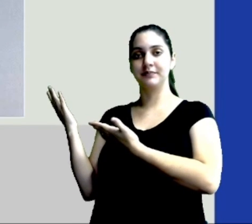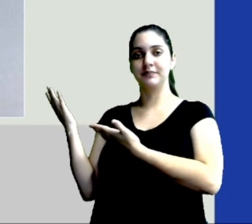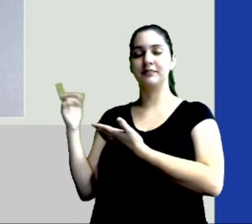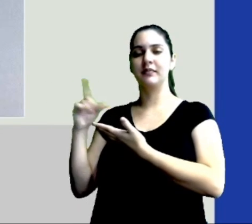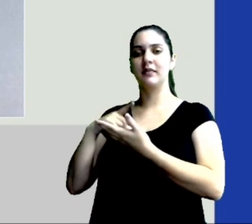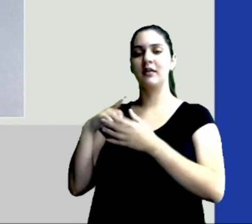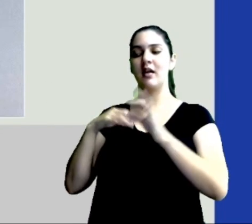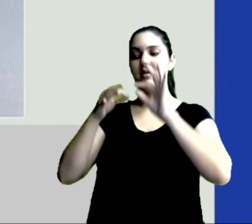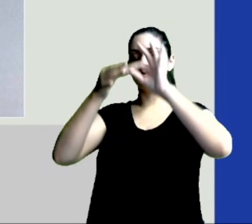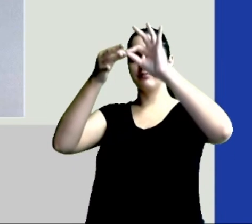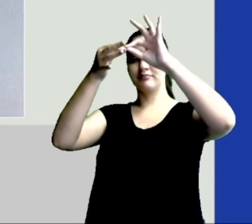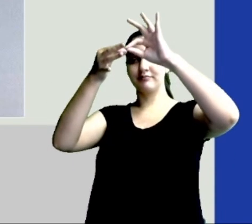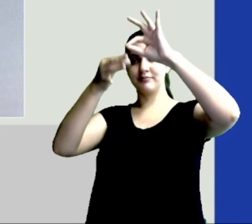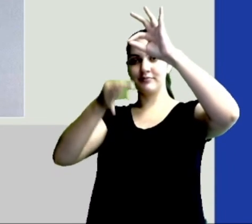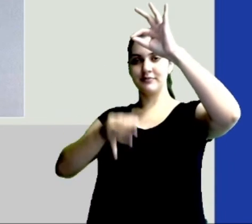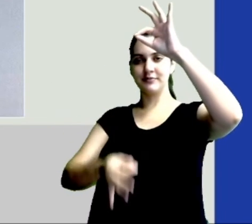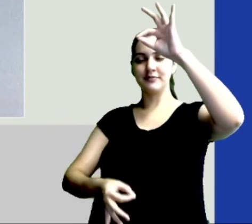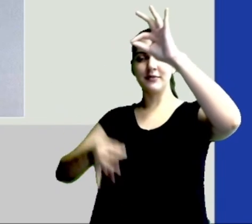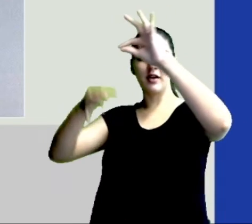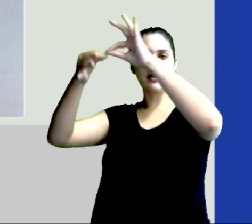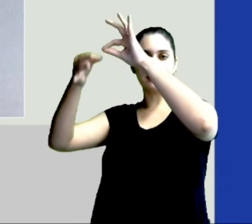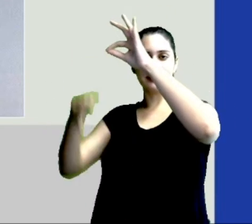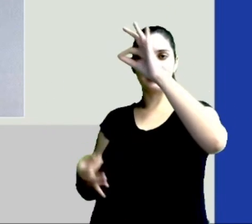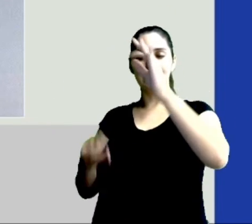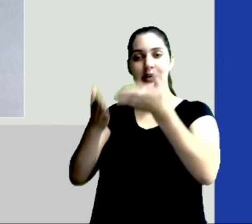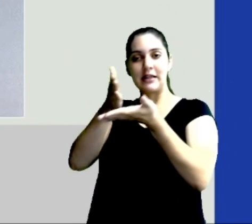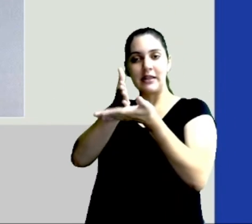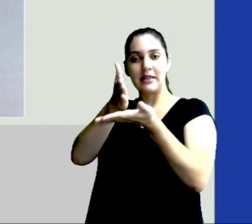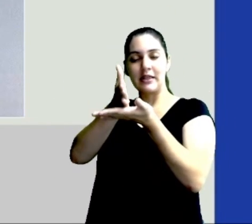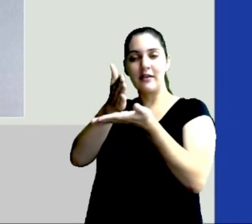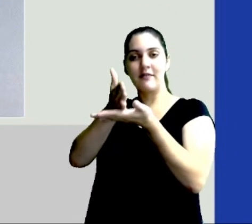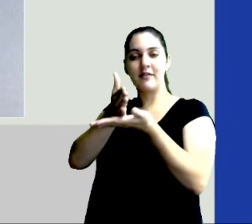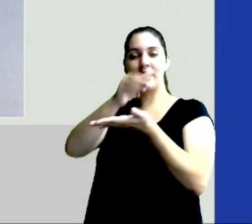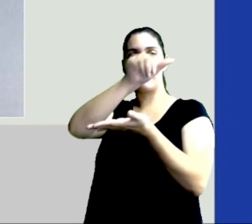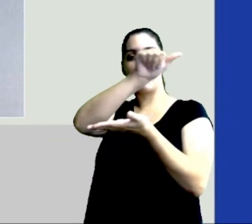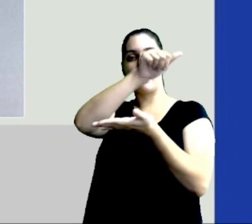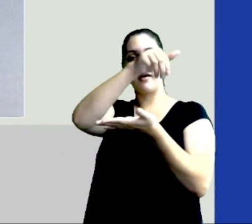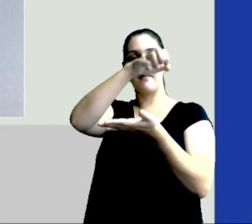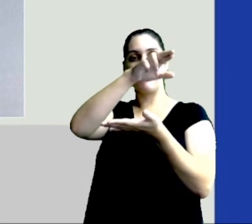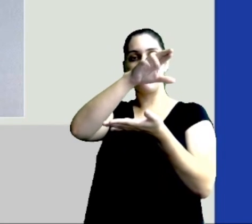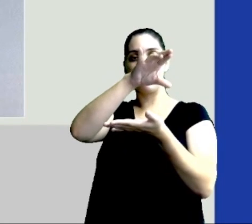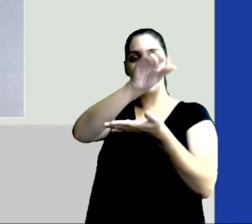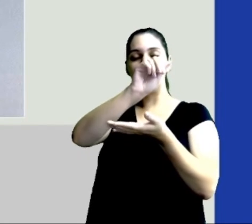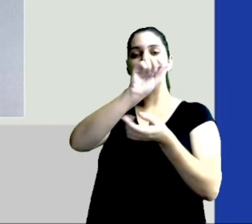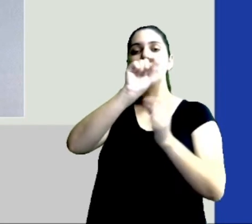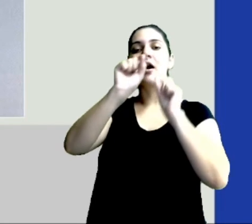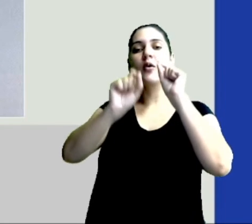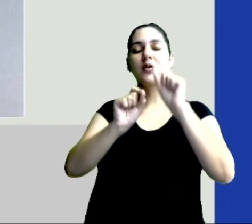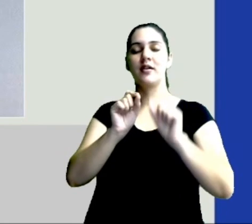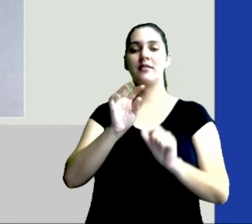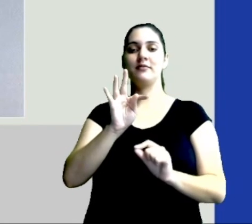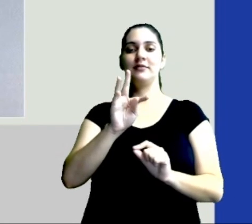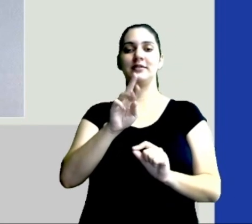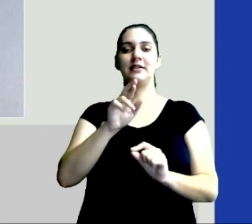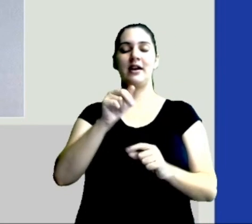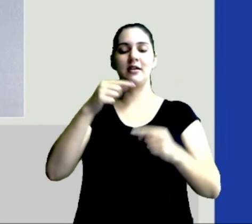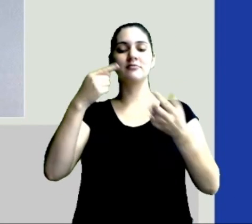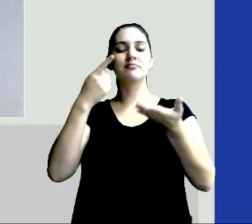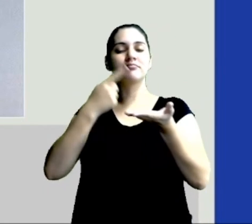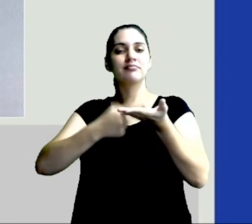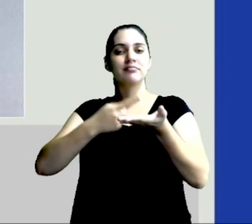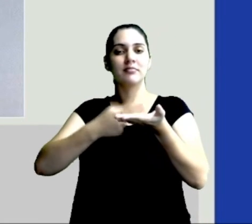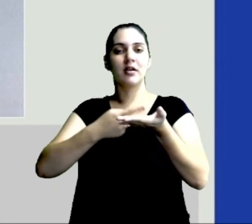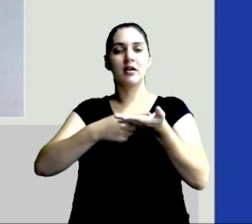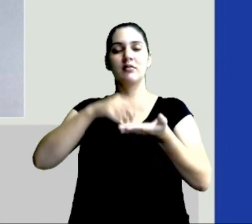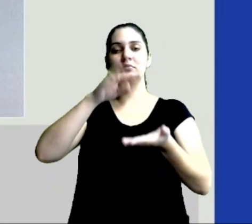essa linha imaginária que divide a América, que é o Tratado de Tordesilhas. O